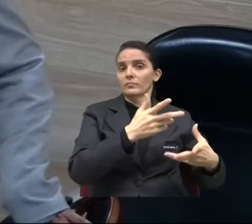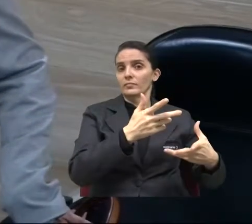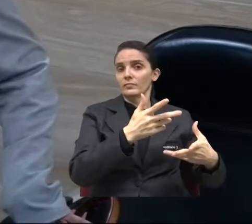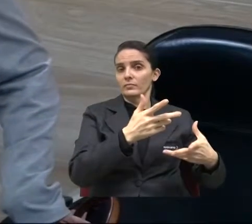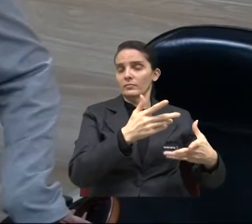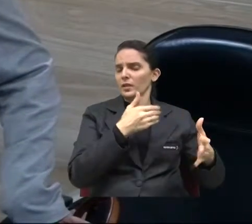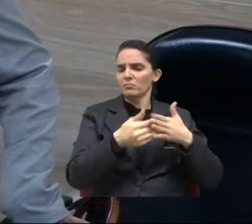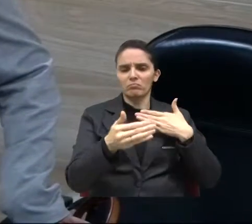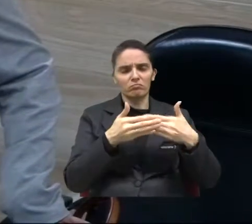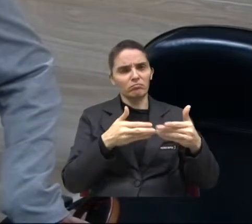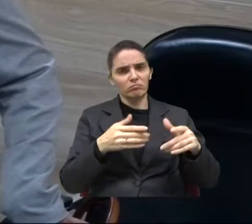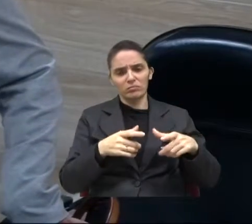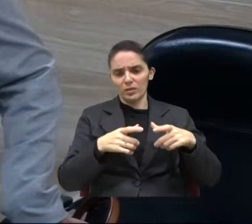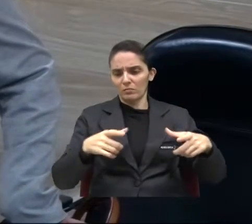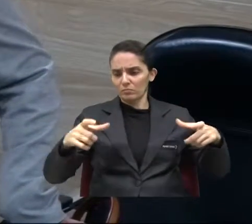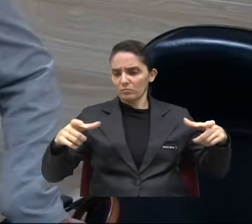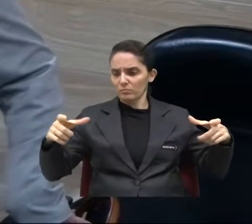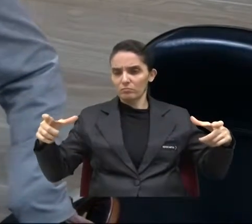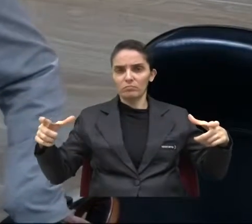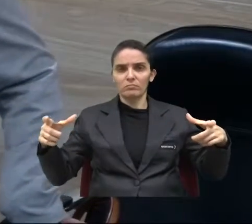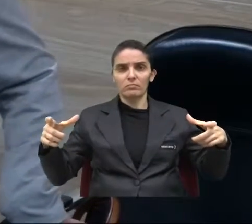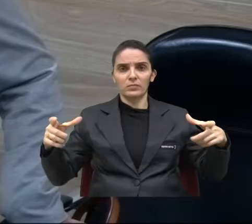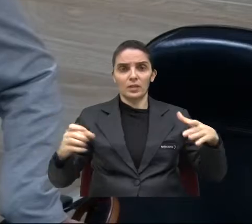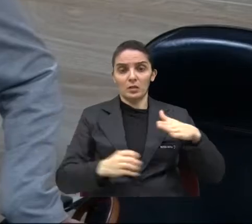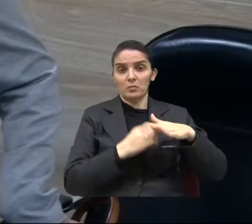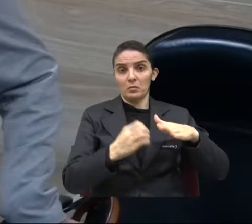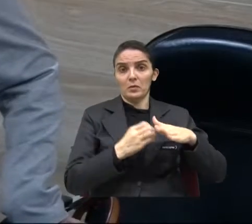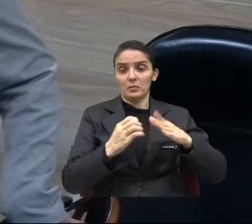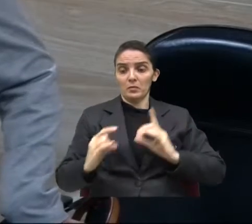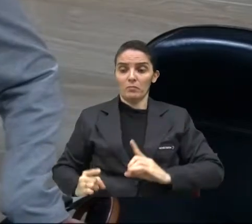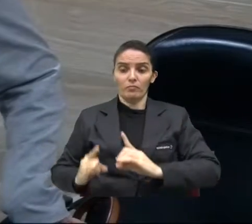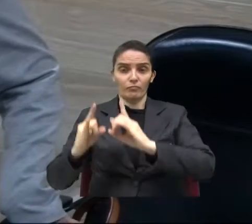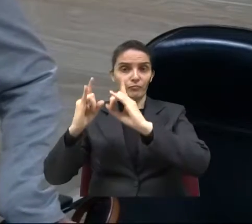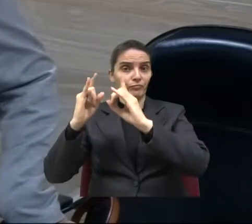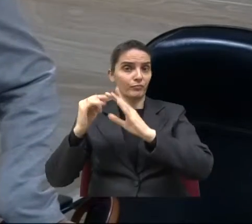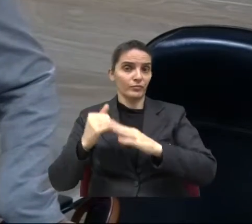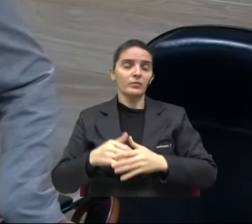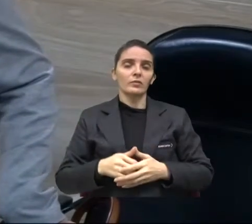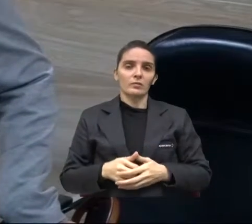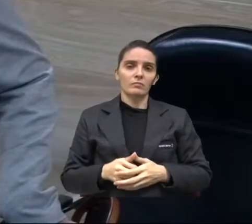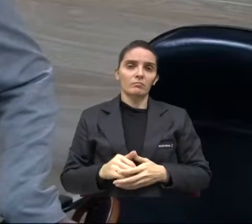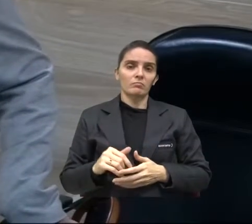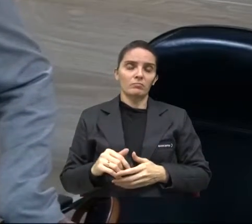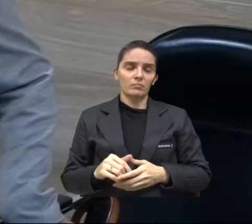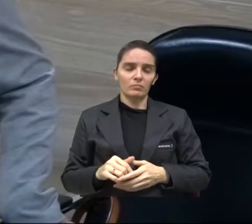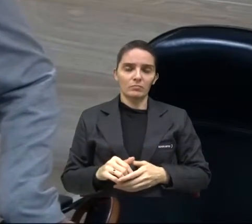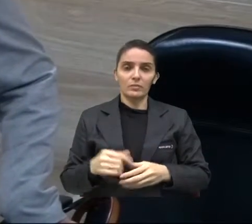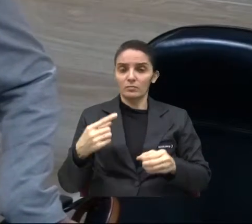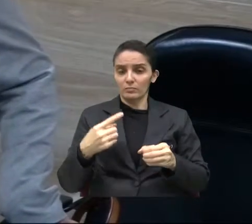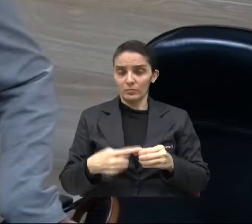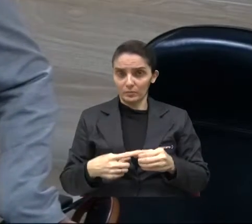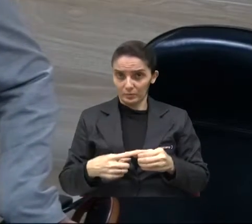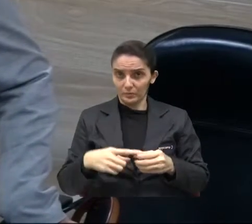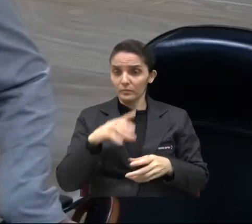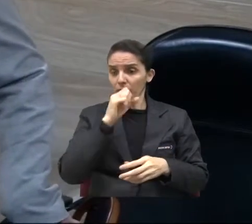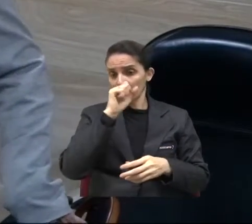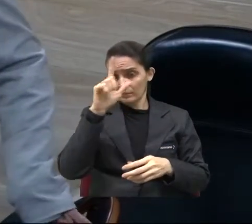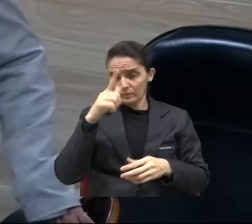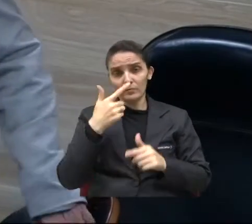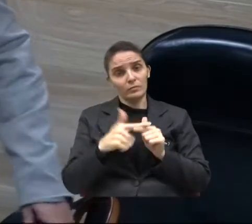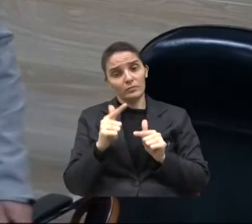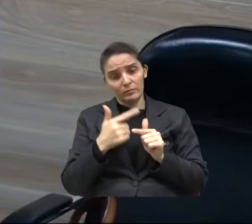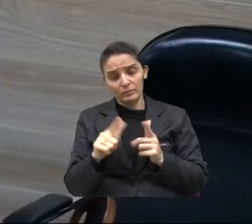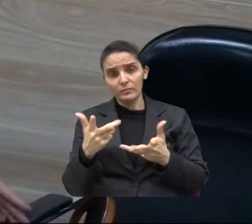Para qualquer lado que tiver um grande empreendimento, infelizmente a dinâmica da nossa cidade, teremos um problema.